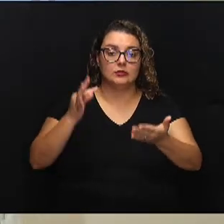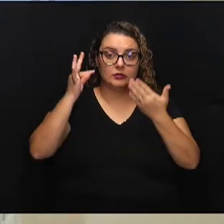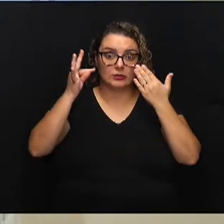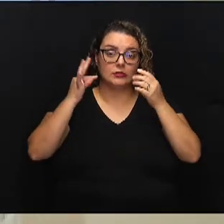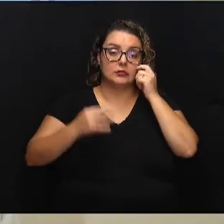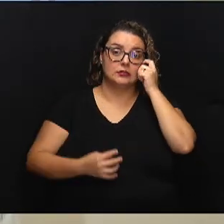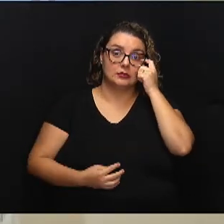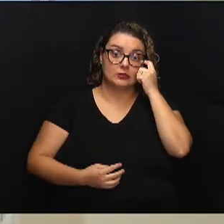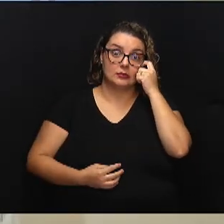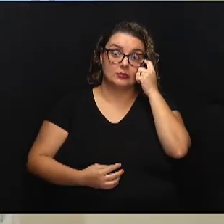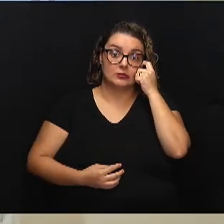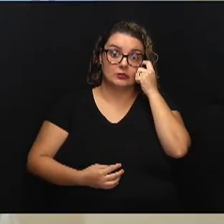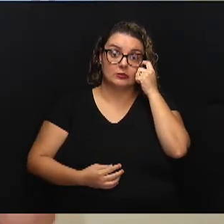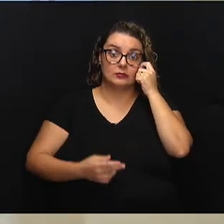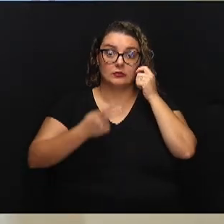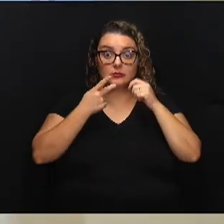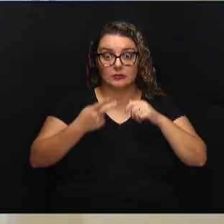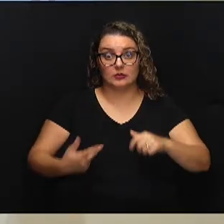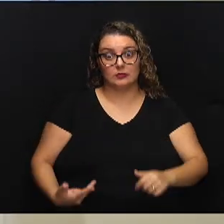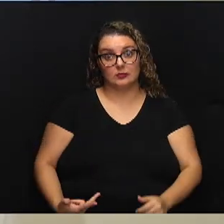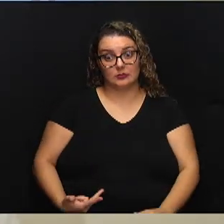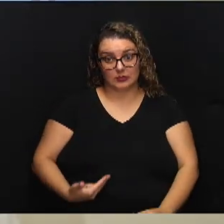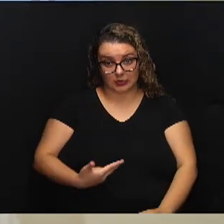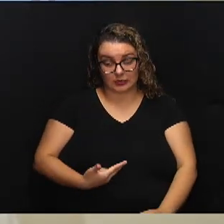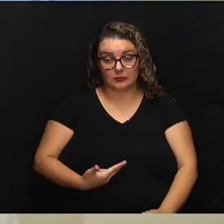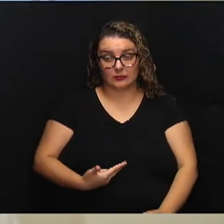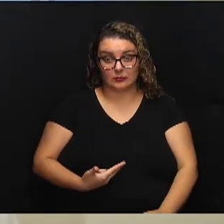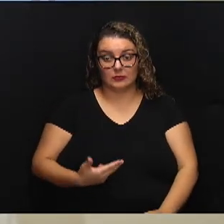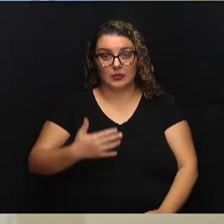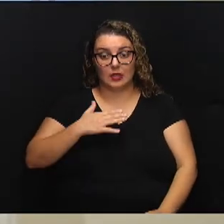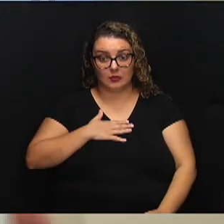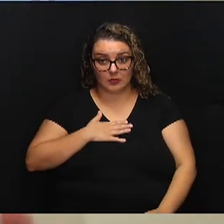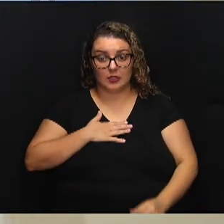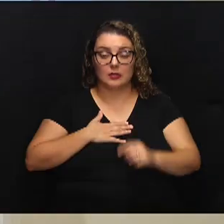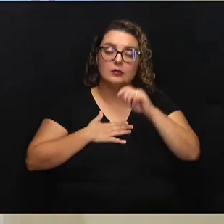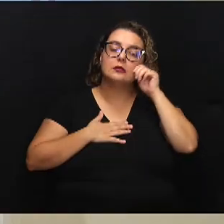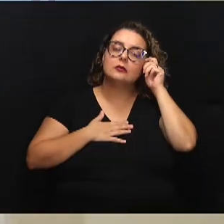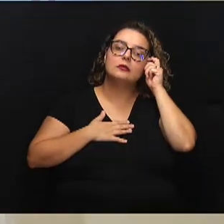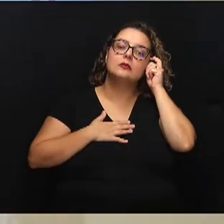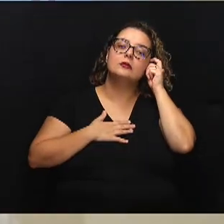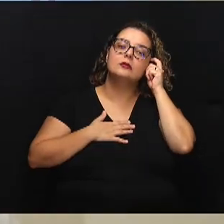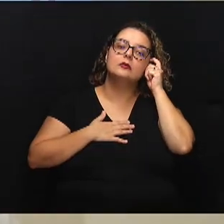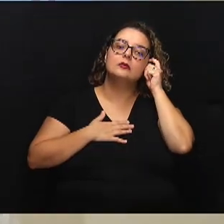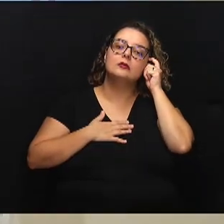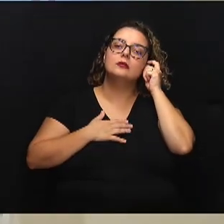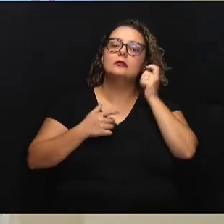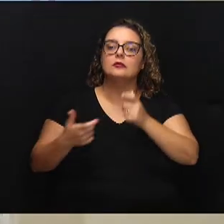te dizer que a cirurgia, conduta minha e também assim de grandes centros